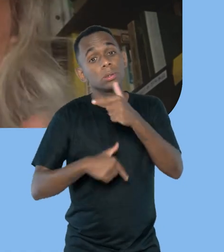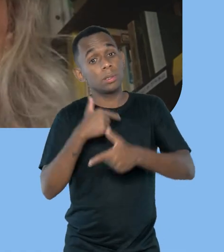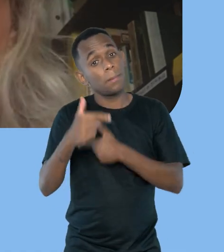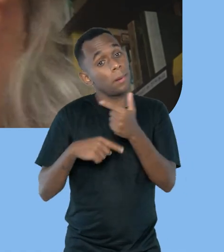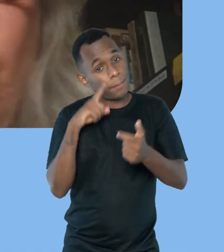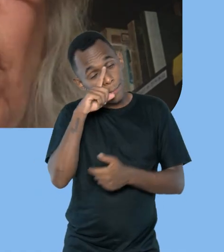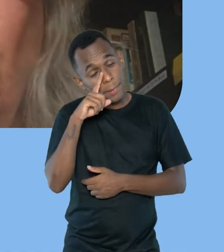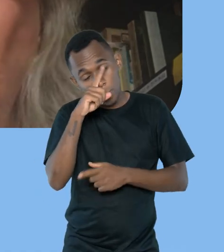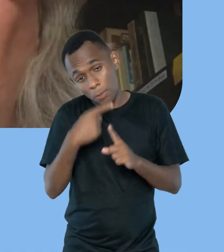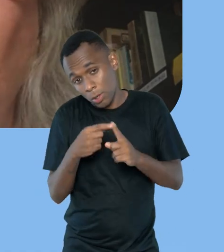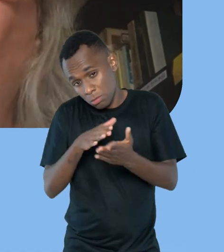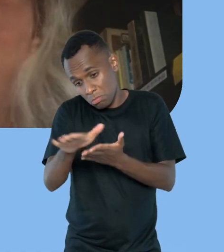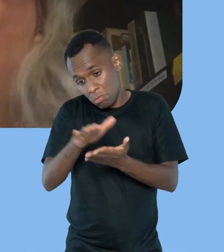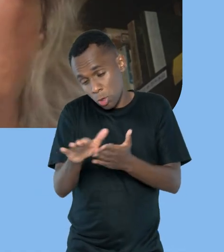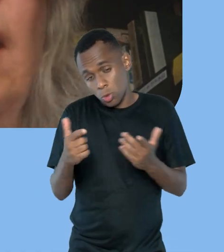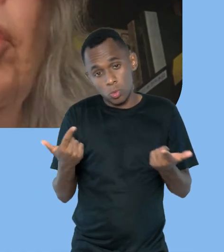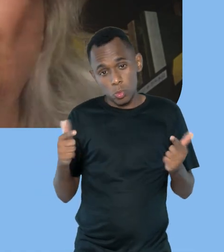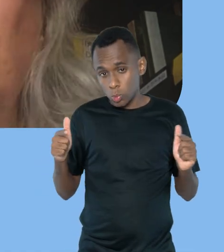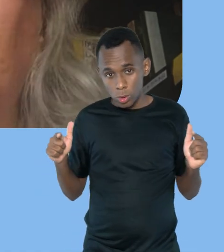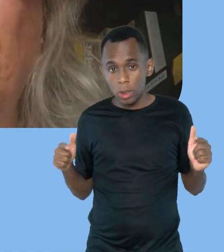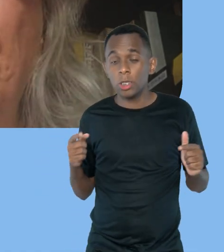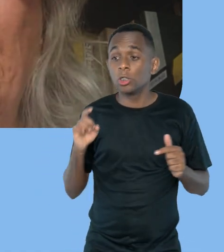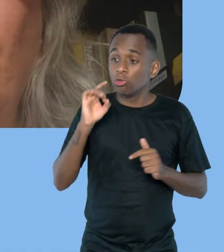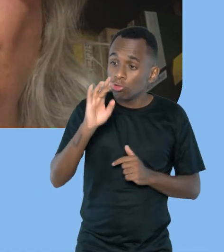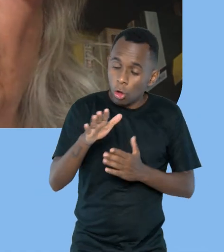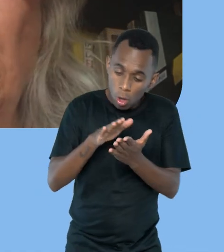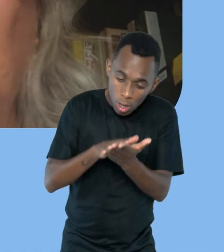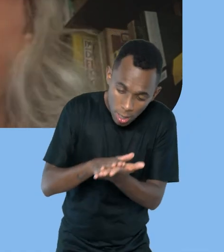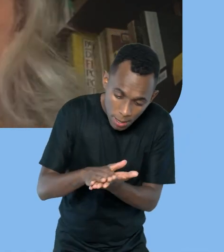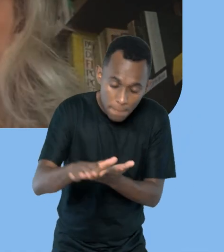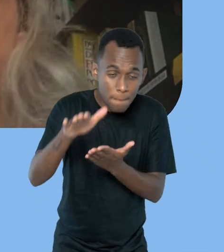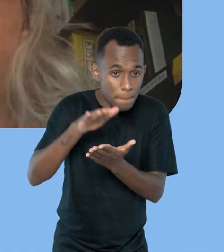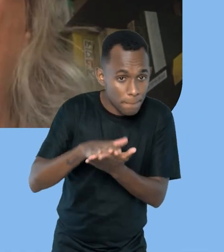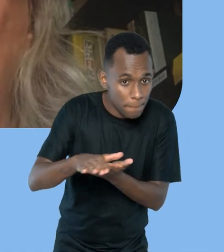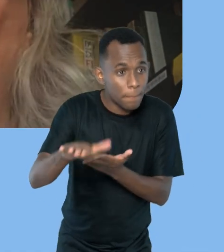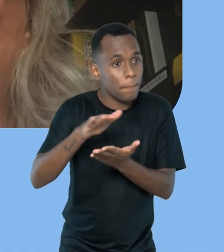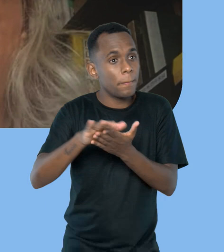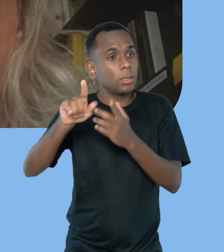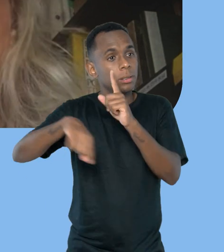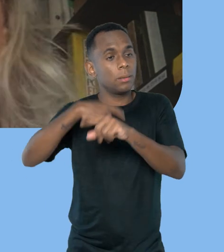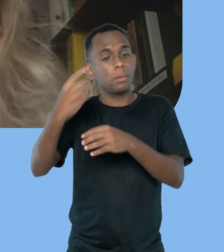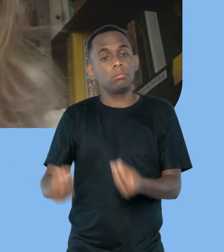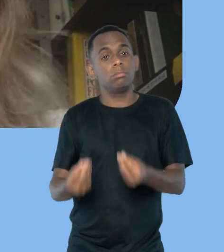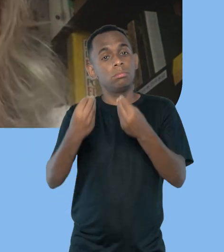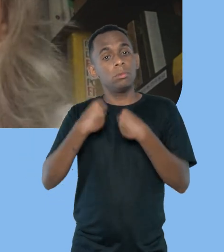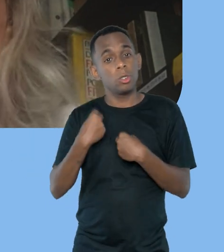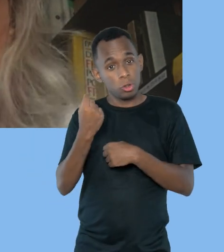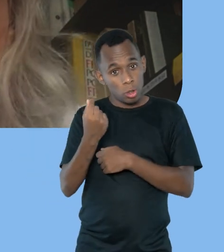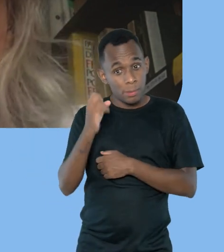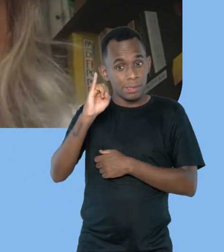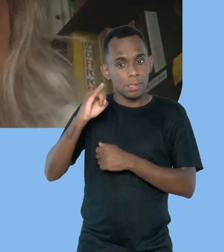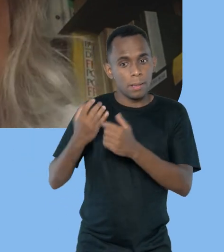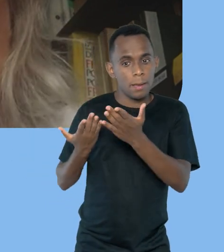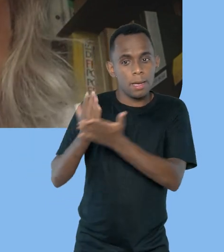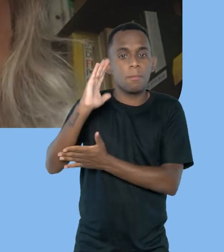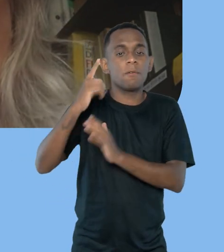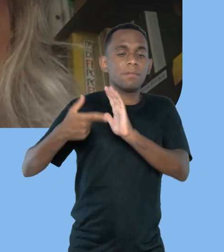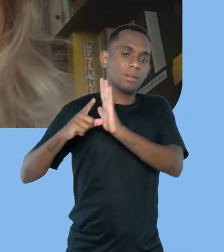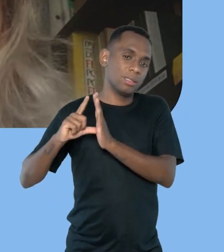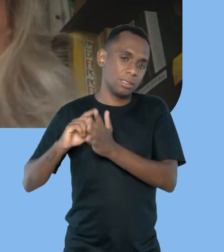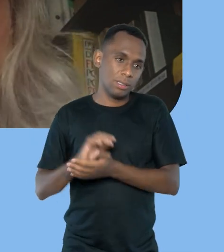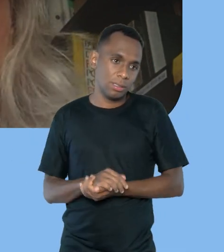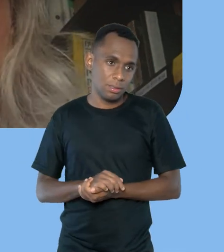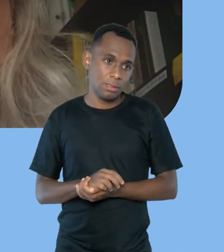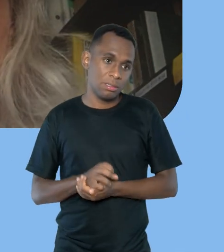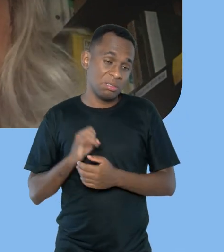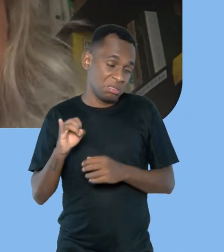não tem livro impresso. Nós só teremos o livro impresso e receberemos os direitos autorais se for aprovado.